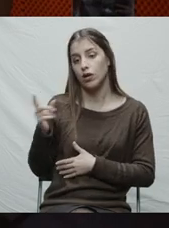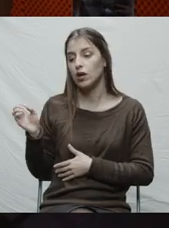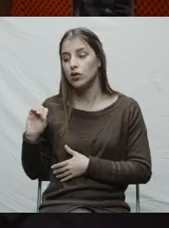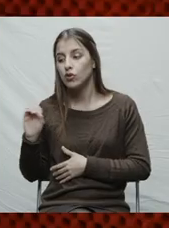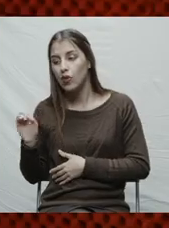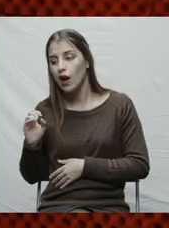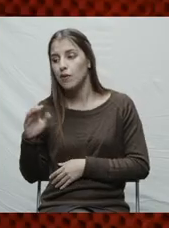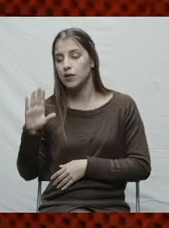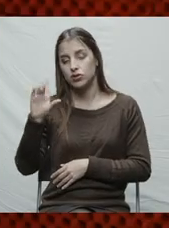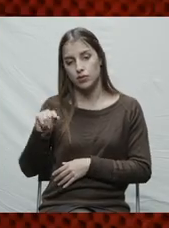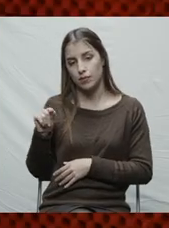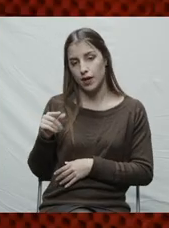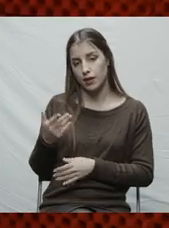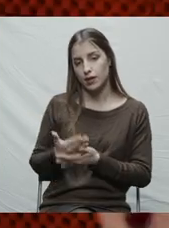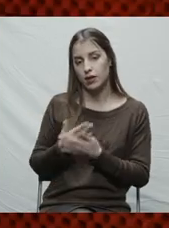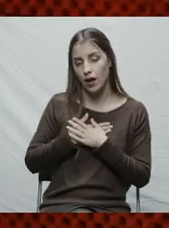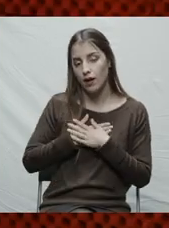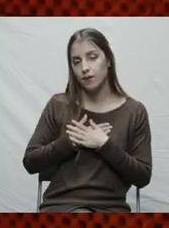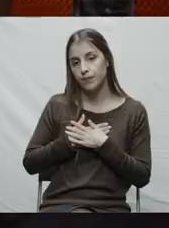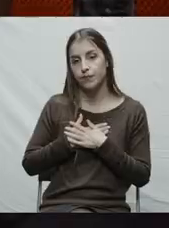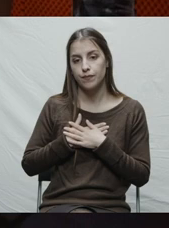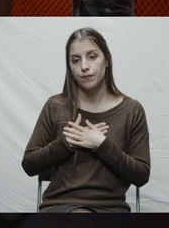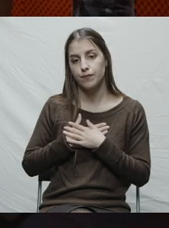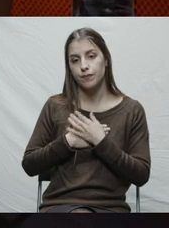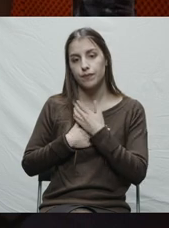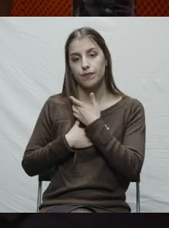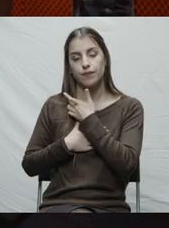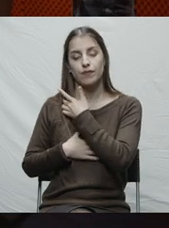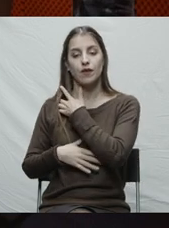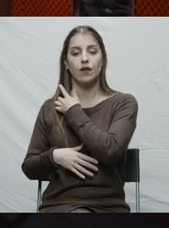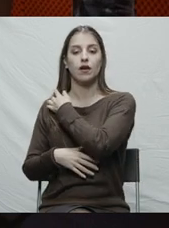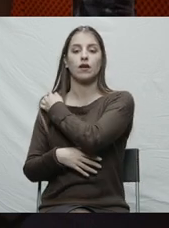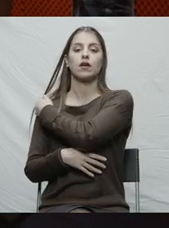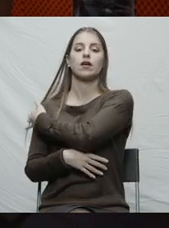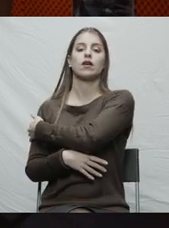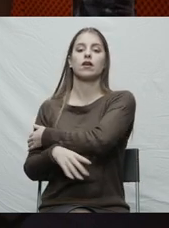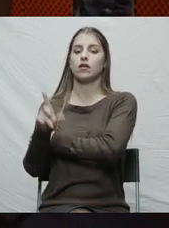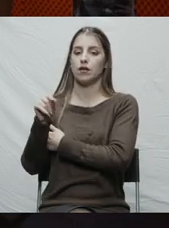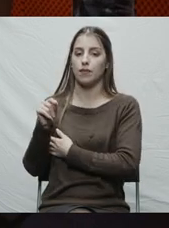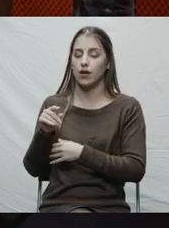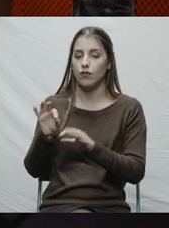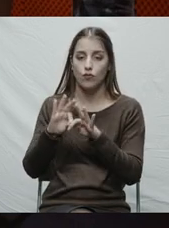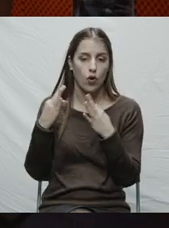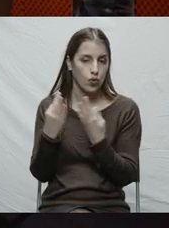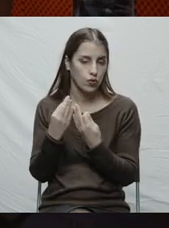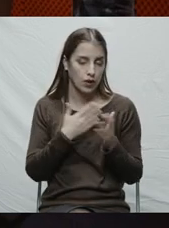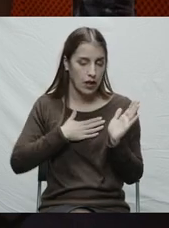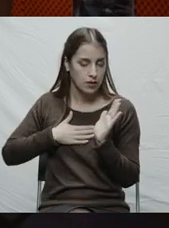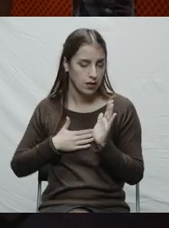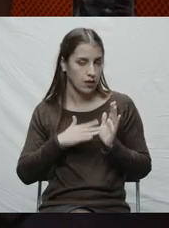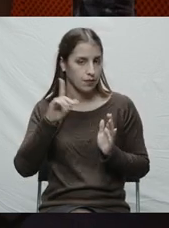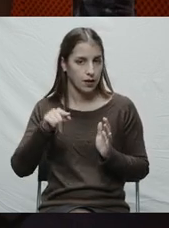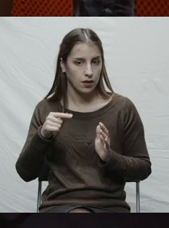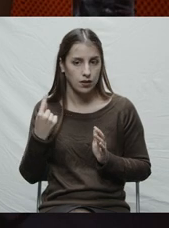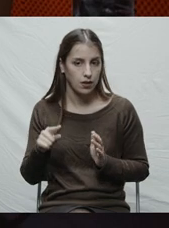Não tem, mas um tipo de corpo. Também nos chegam, não é? Chegam-nos e é, sim, é uma e também mesmo no Fórum de Dança havia pessoas que tinham um